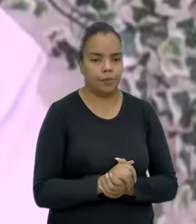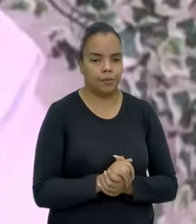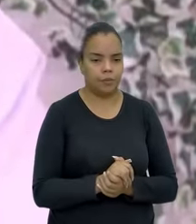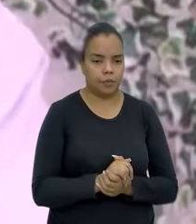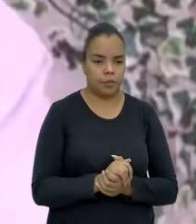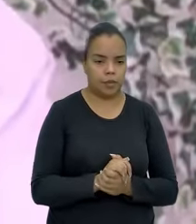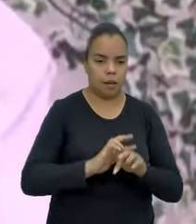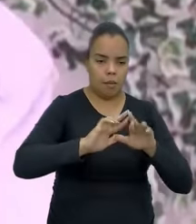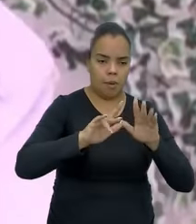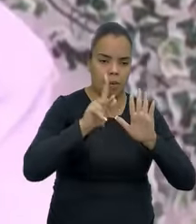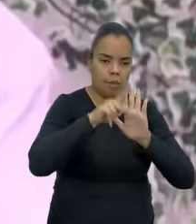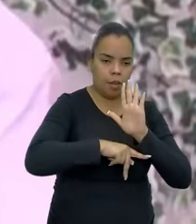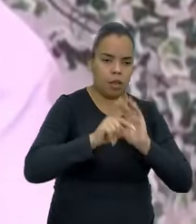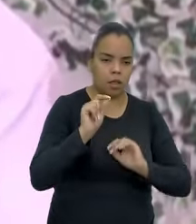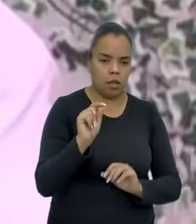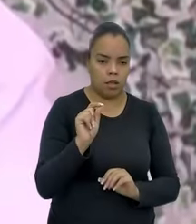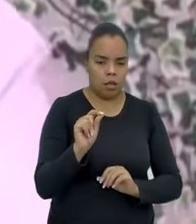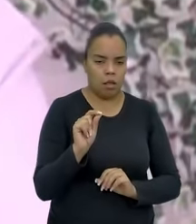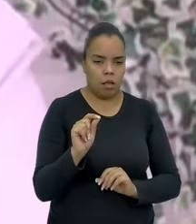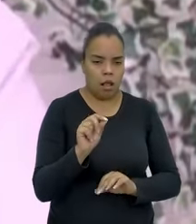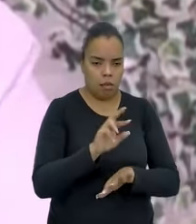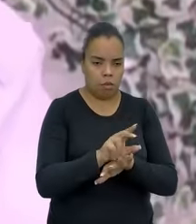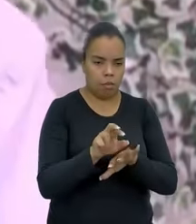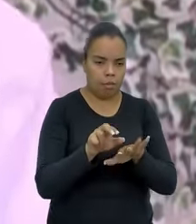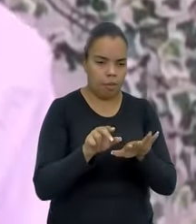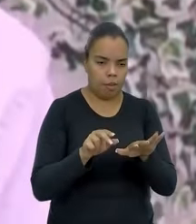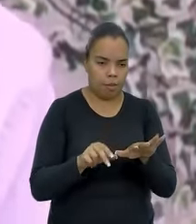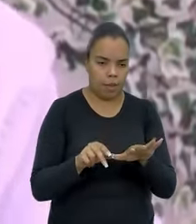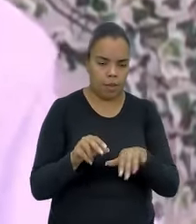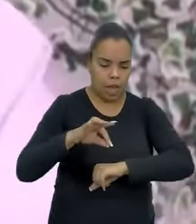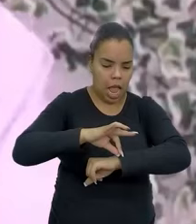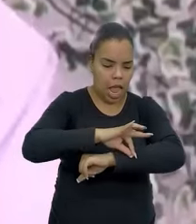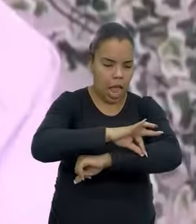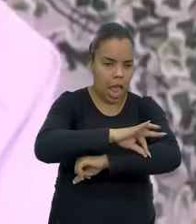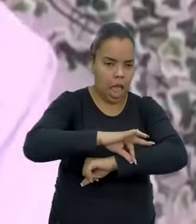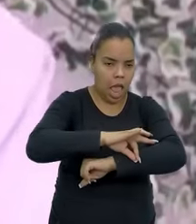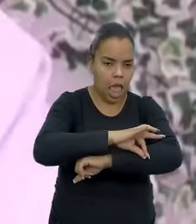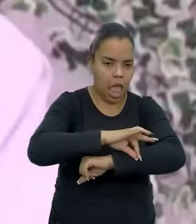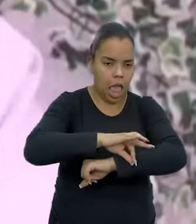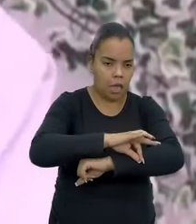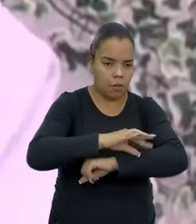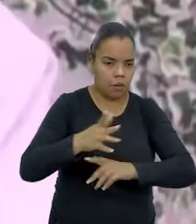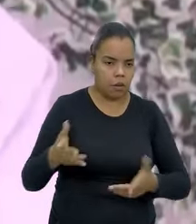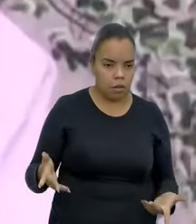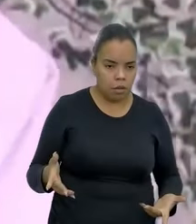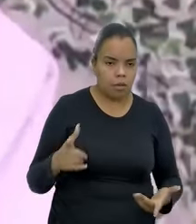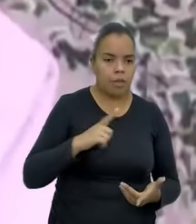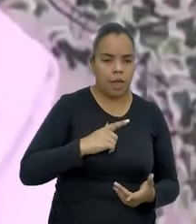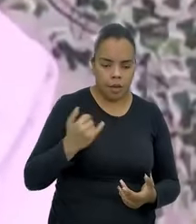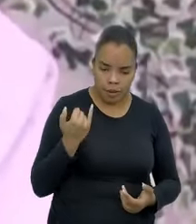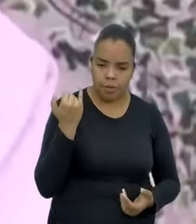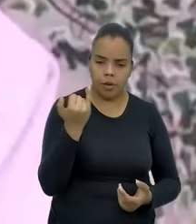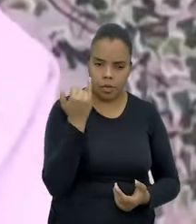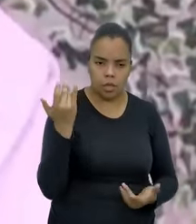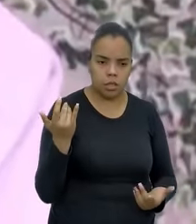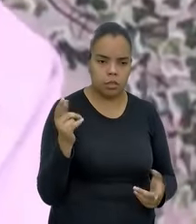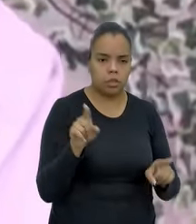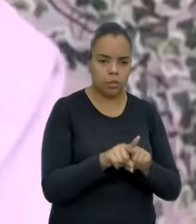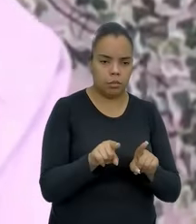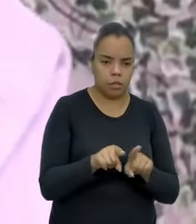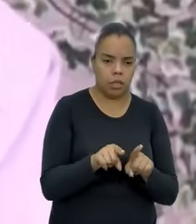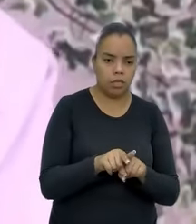ter os os recursos como régua compasso e esquadro transferidor muito importante para a geometria